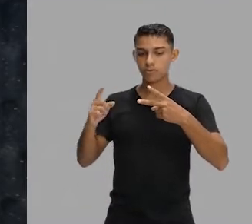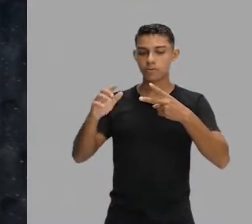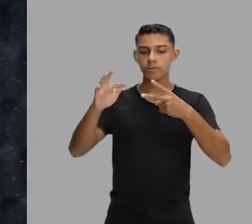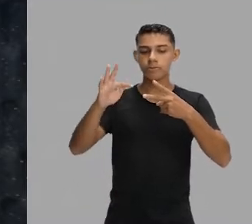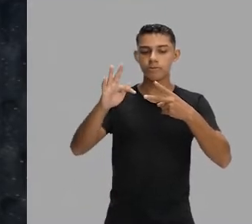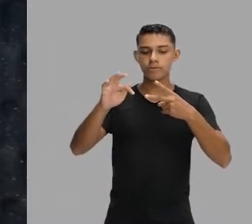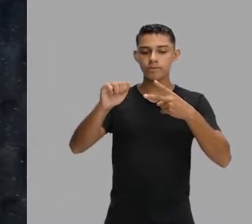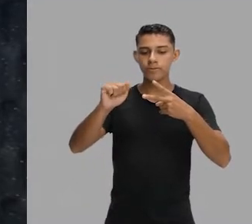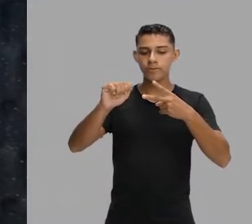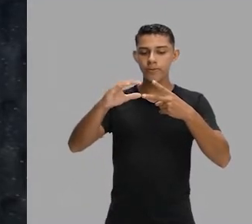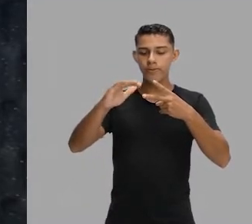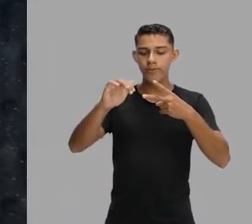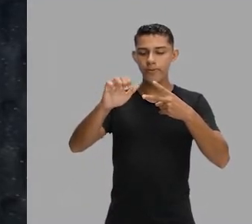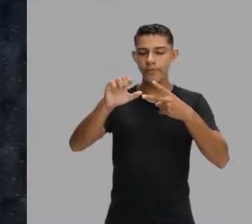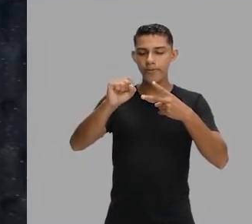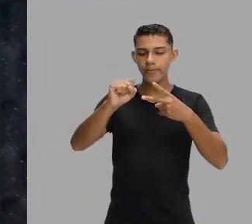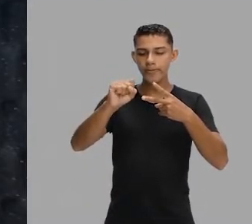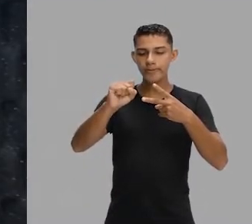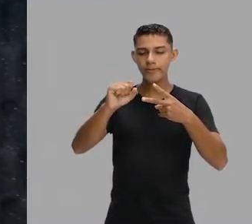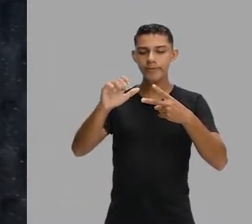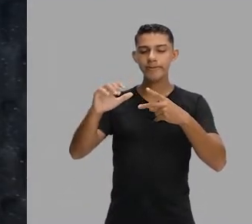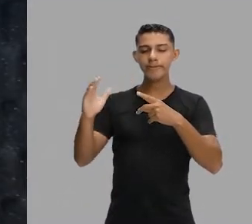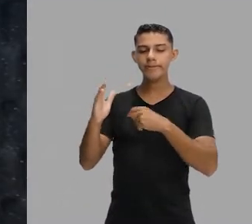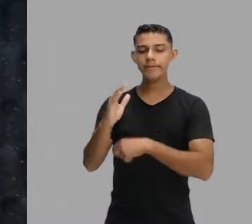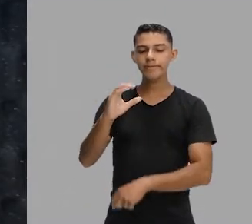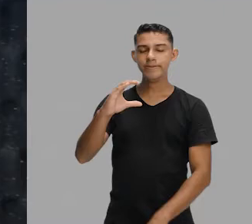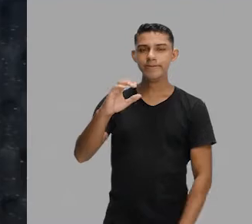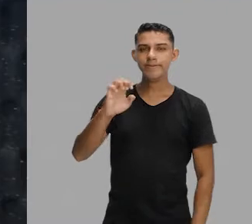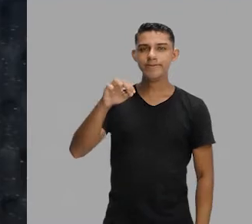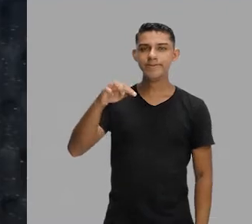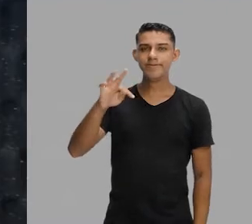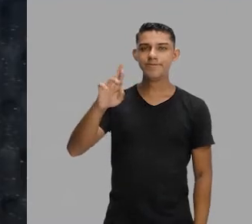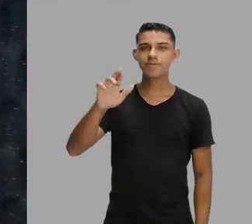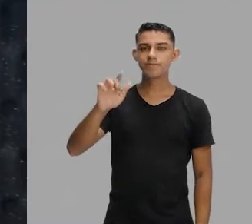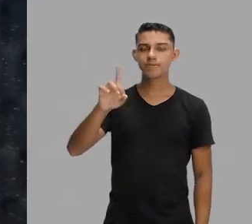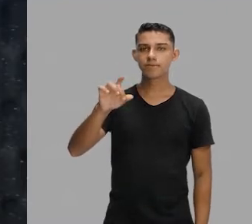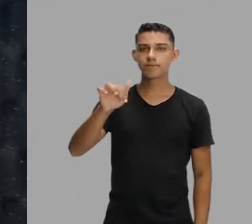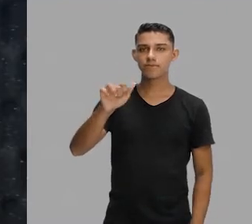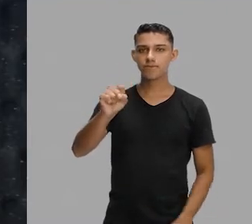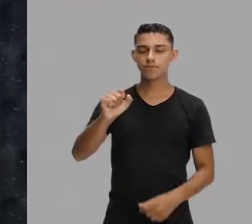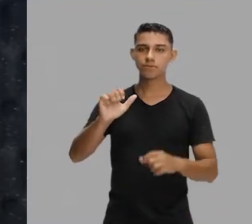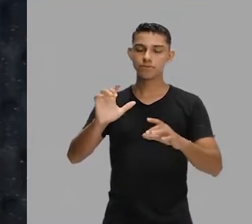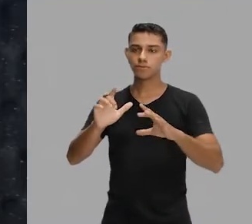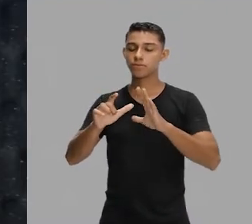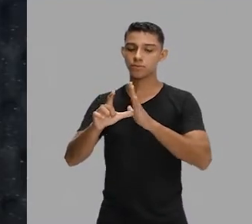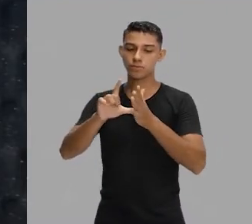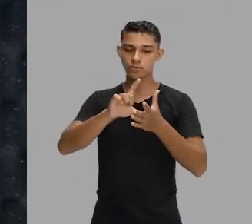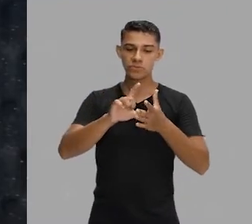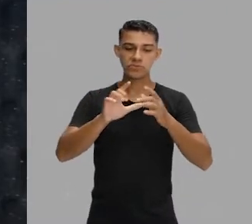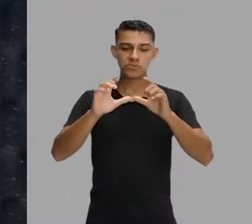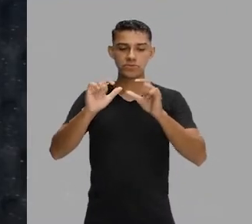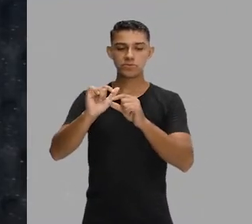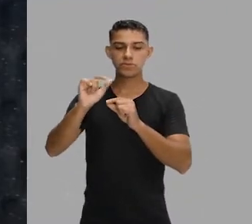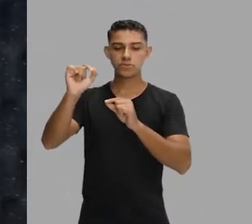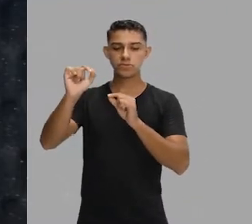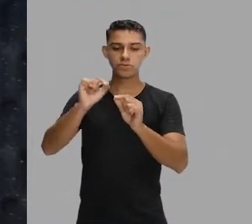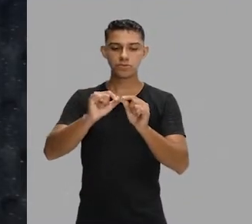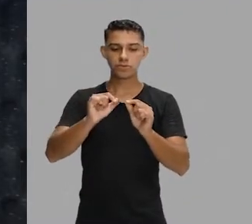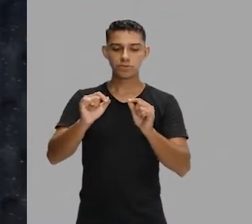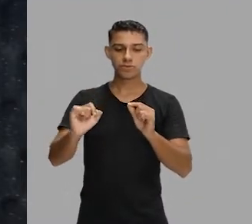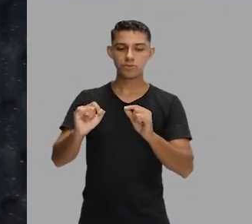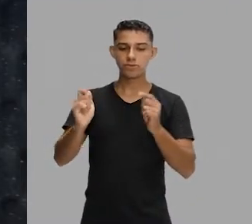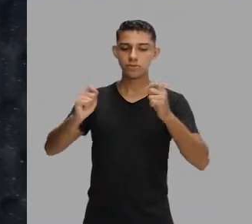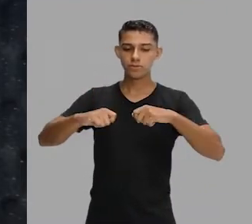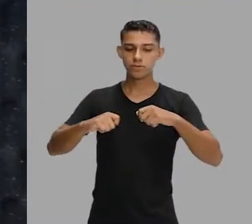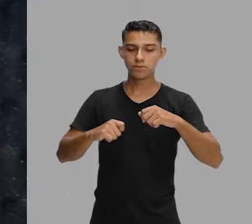centradas. E aí é parecido com o anterior, no entanto, em cada